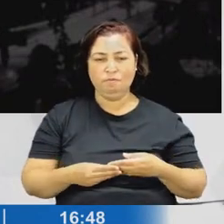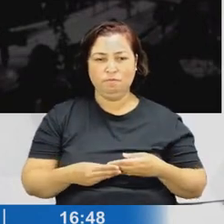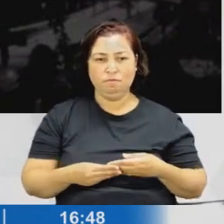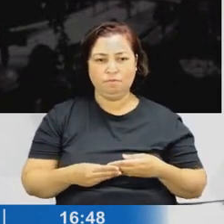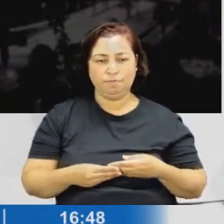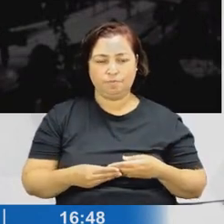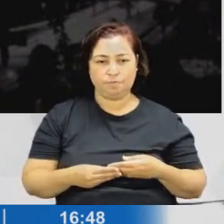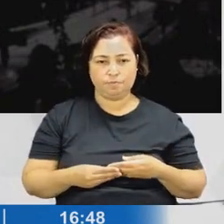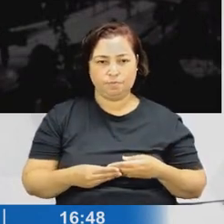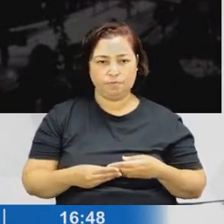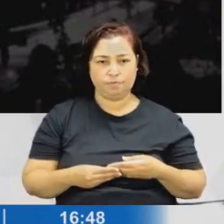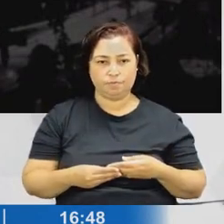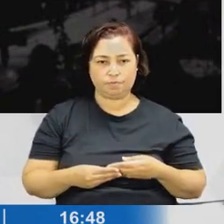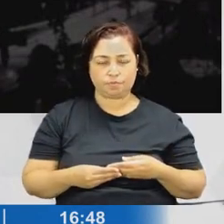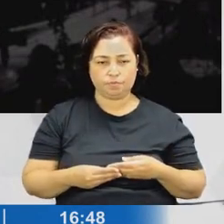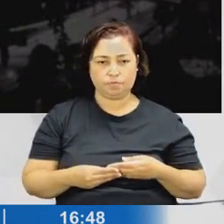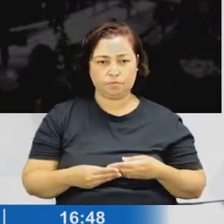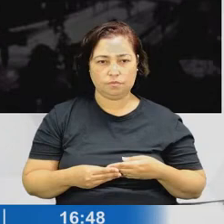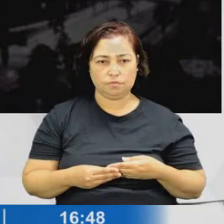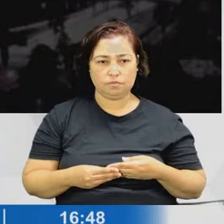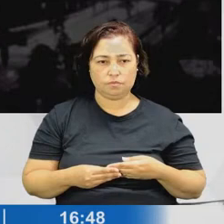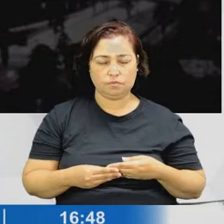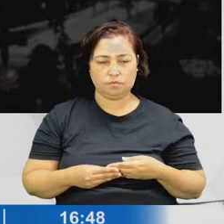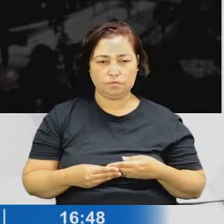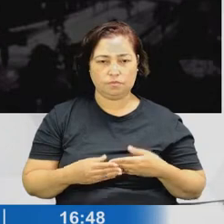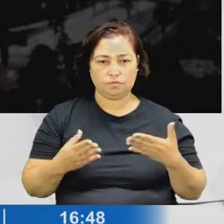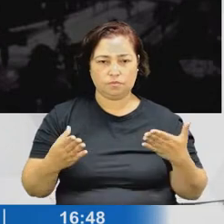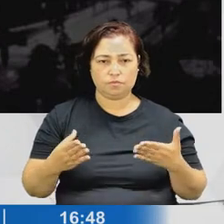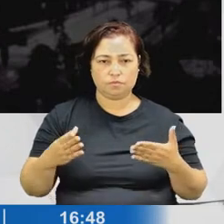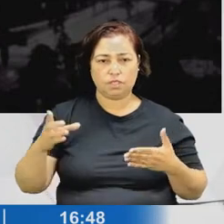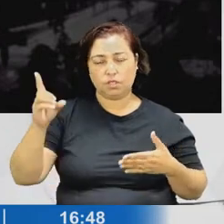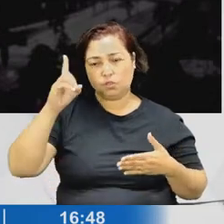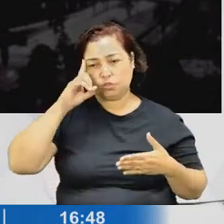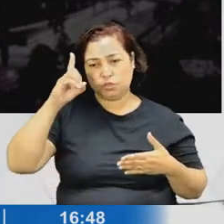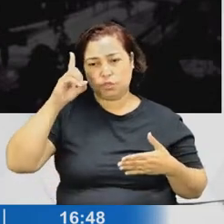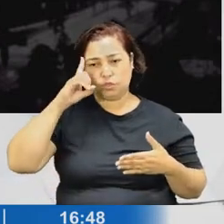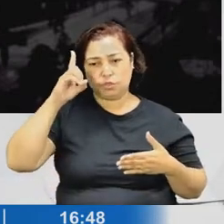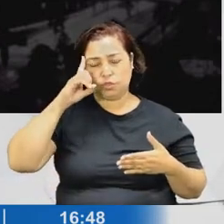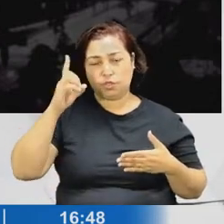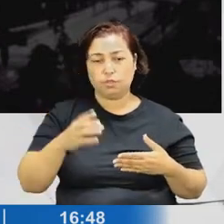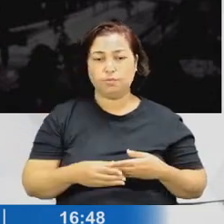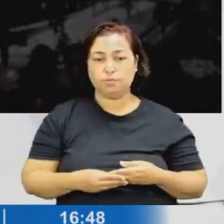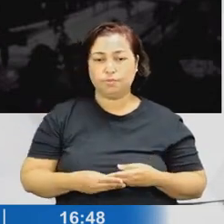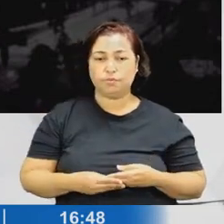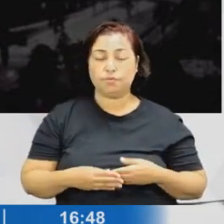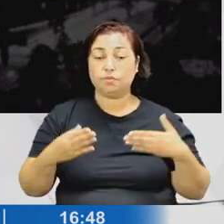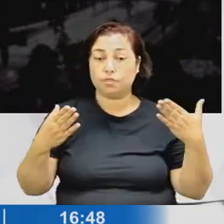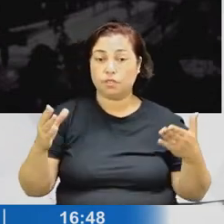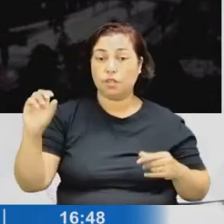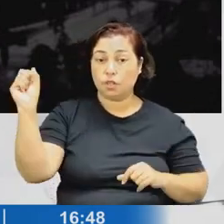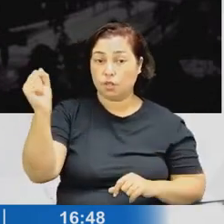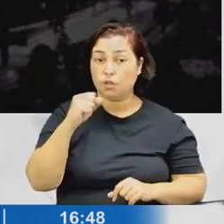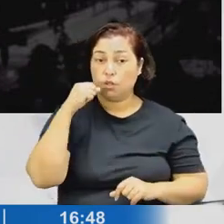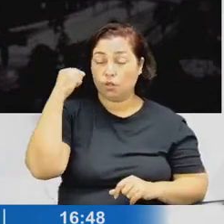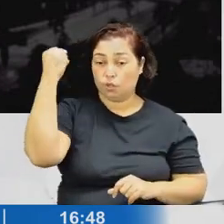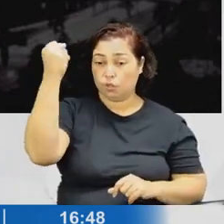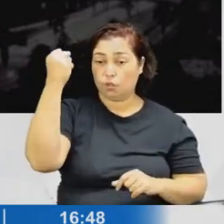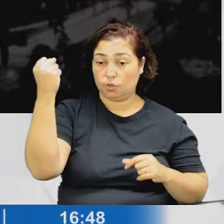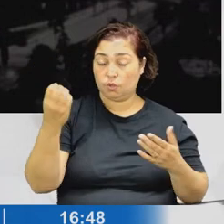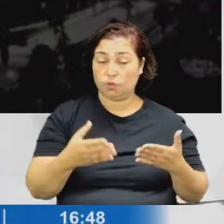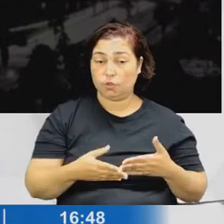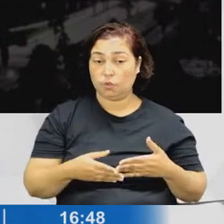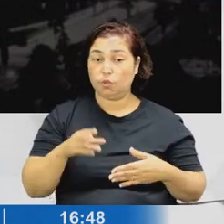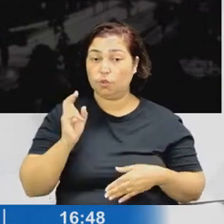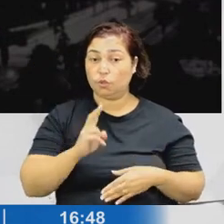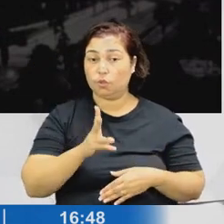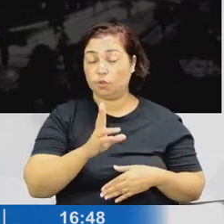ó aí tem até eu fiz até mastiguei o negócio para vocês cara aqui ó dia a dia as circunstâncias né o herói Charme o herói Charme ele